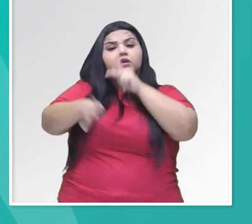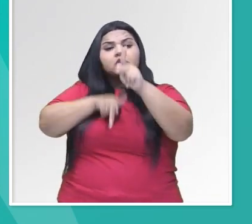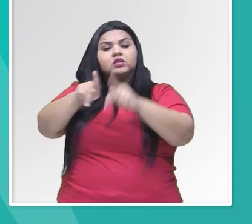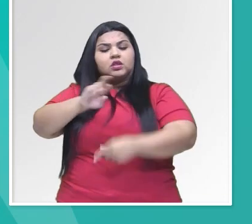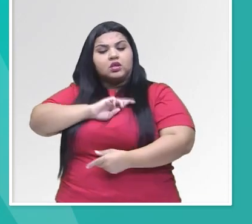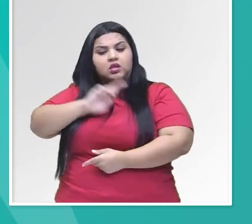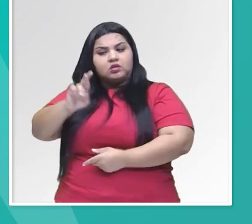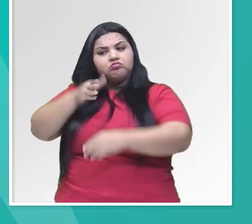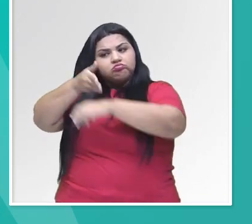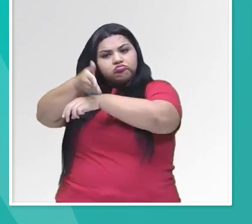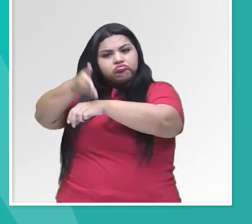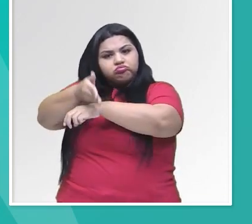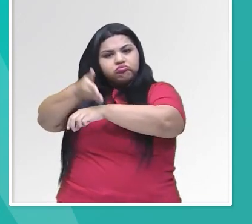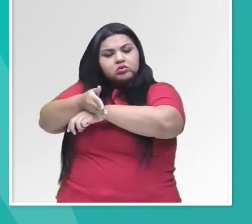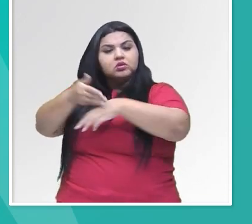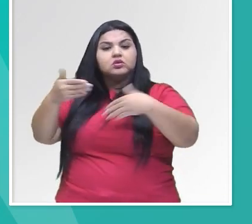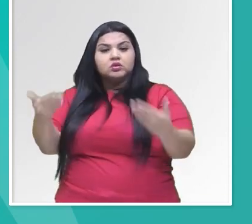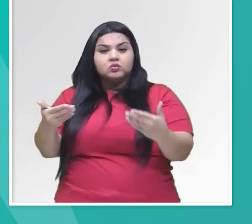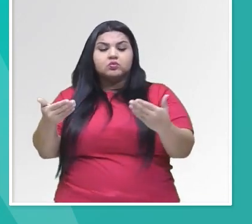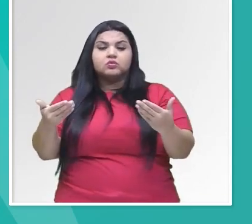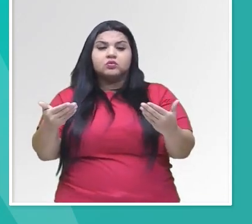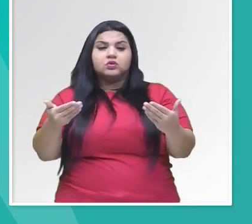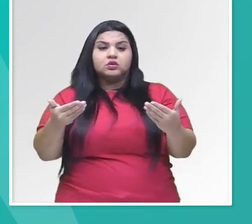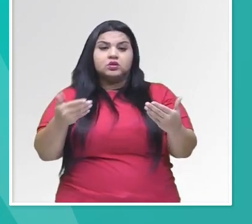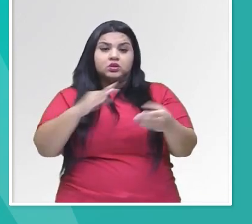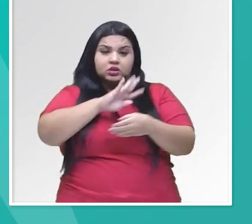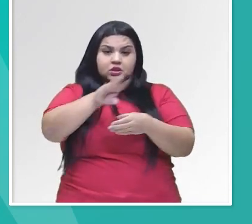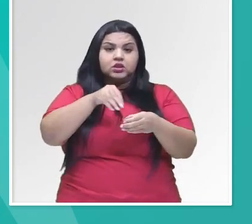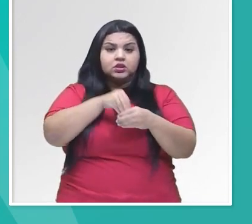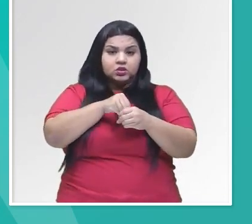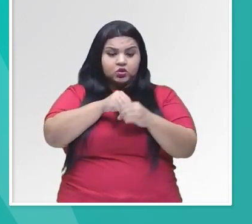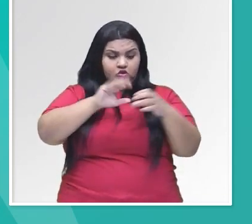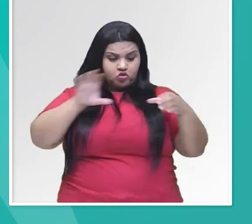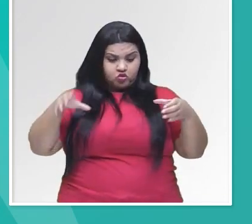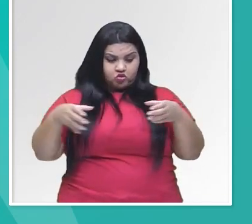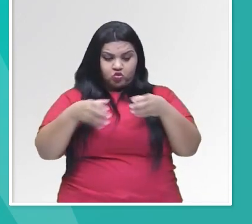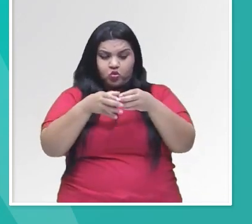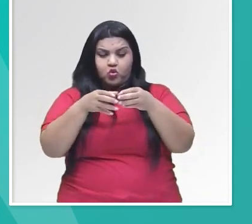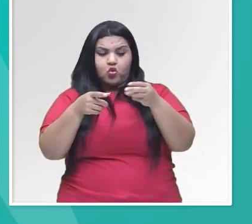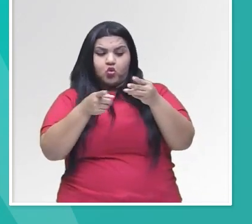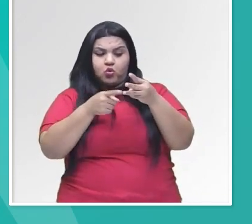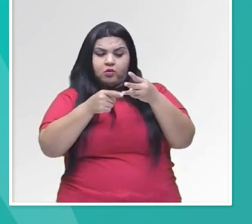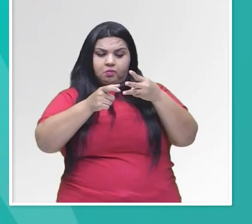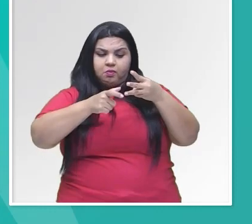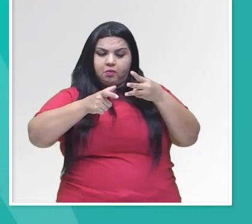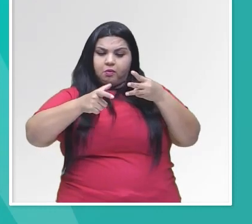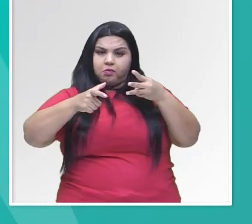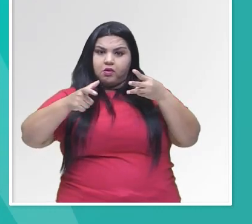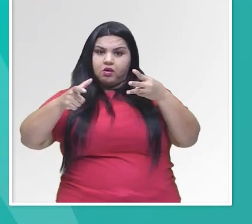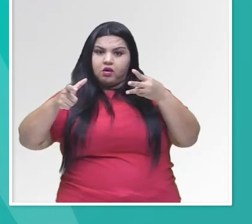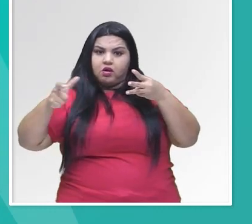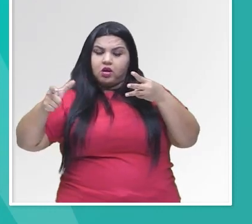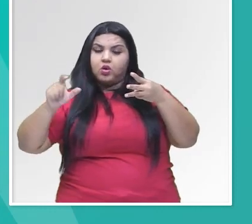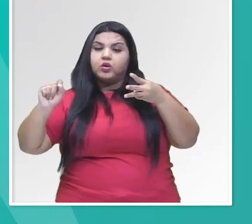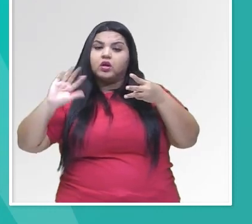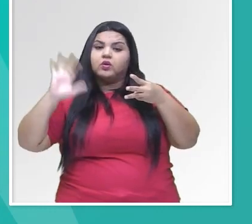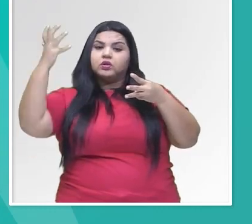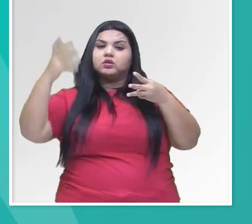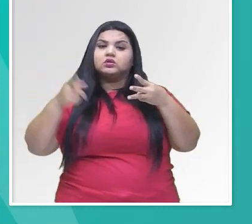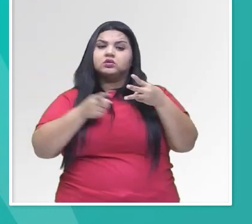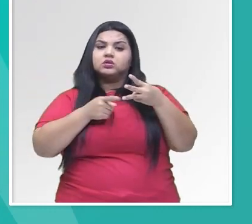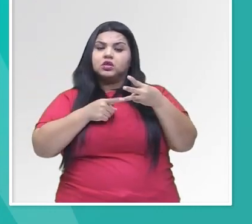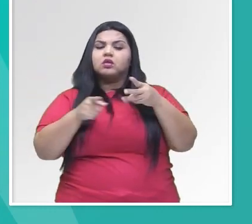que eu frequento. Então, dentro deste grupo que vai se ampliando, o que acontece?